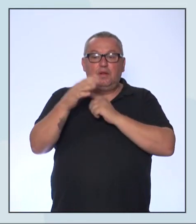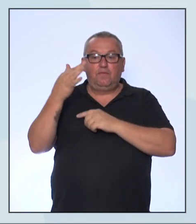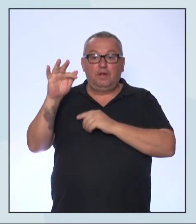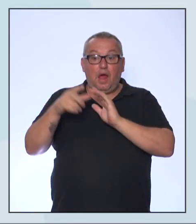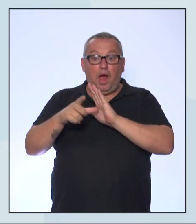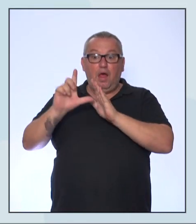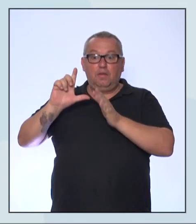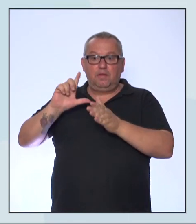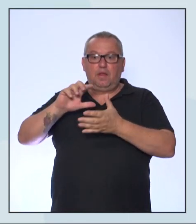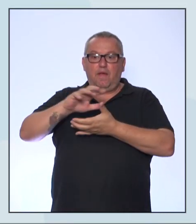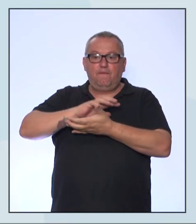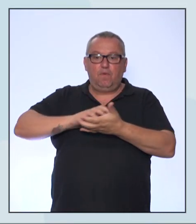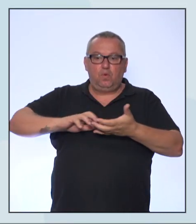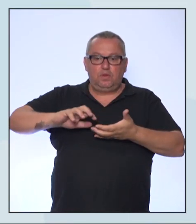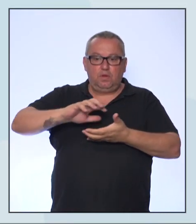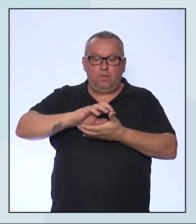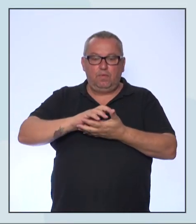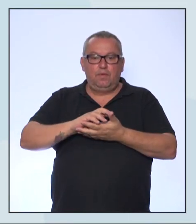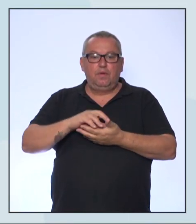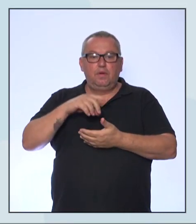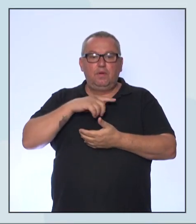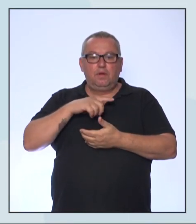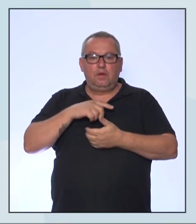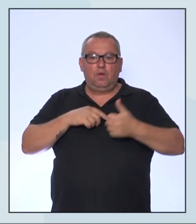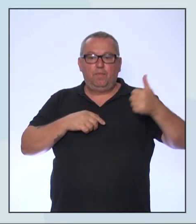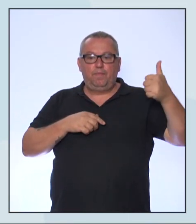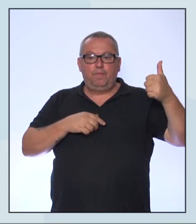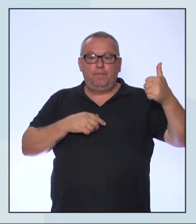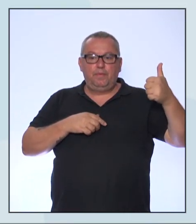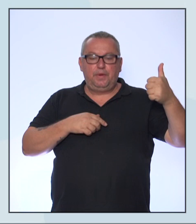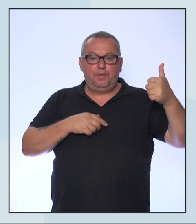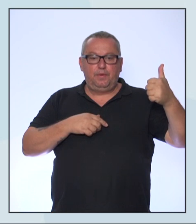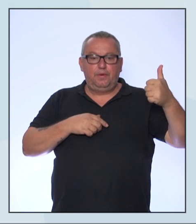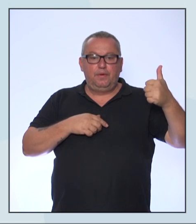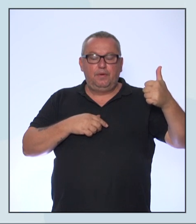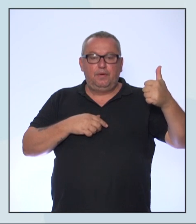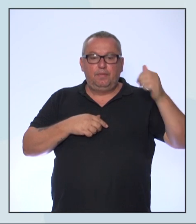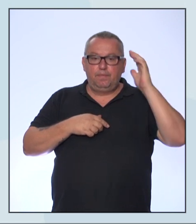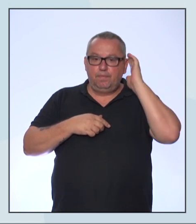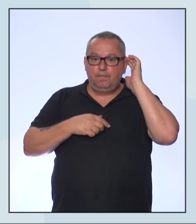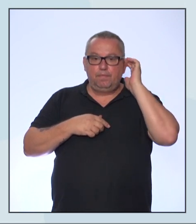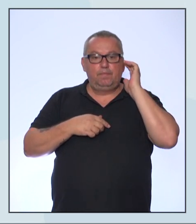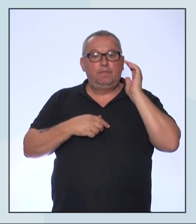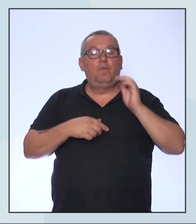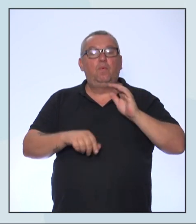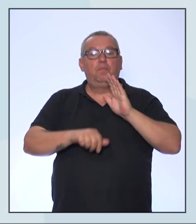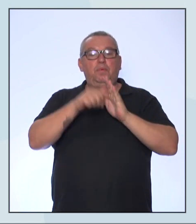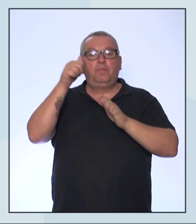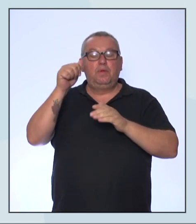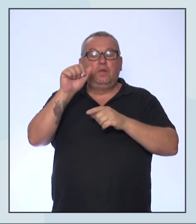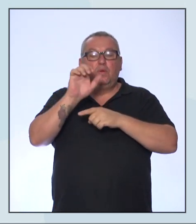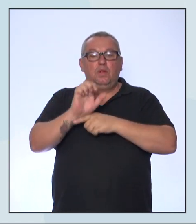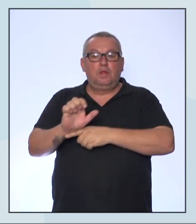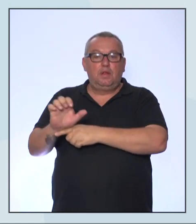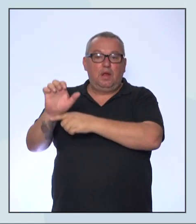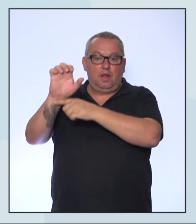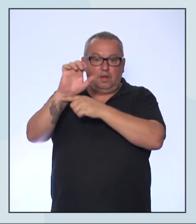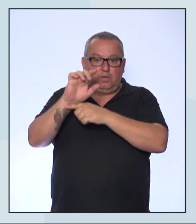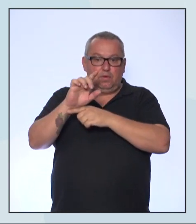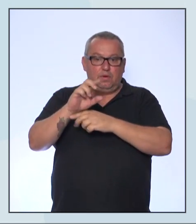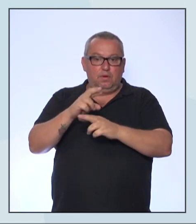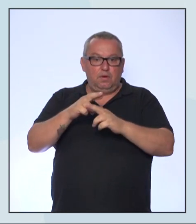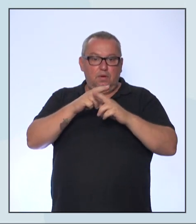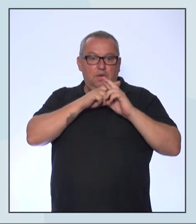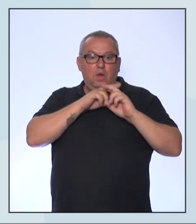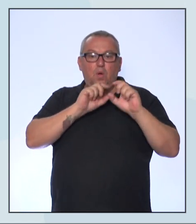Revolução. Então, nós temos lá, primeiro Estado. O primeiro Estado ele era composto